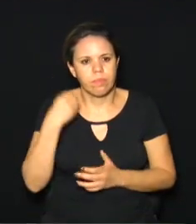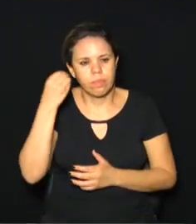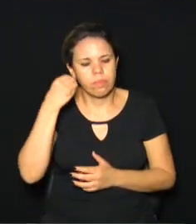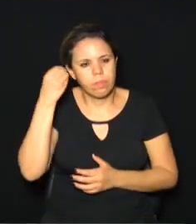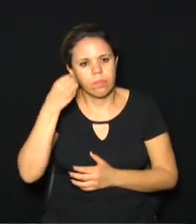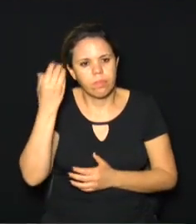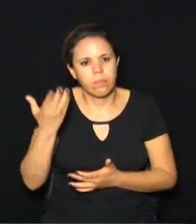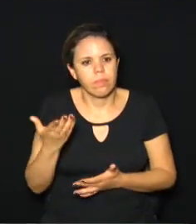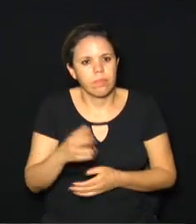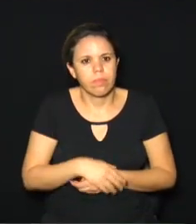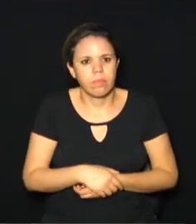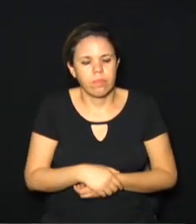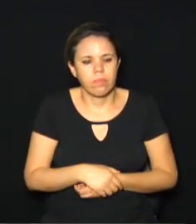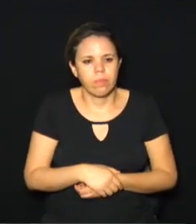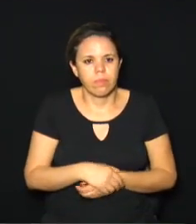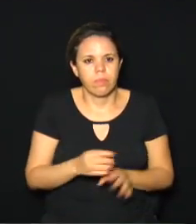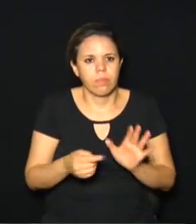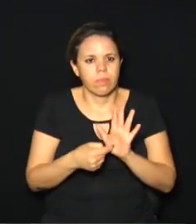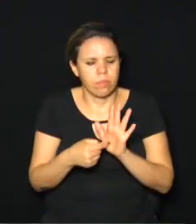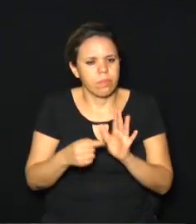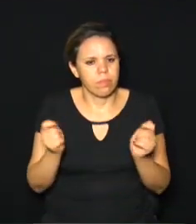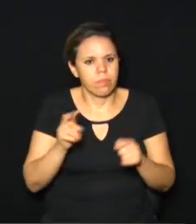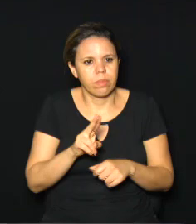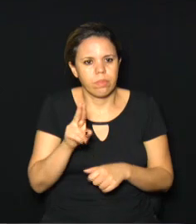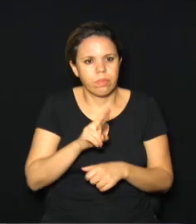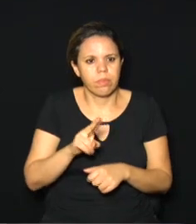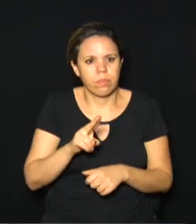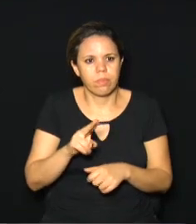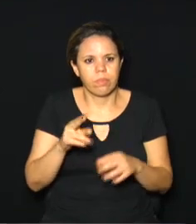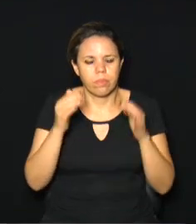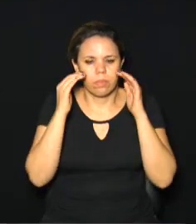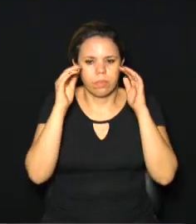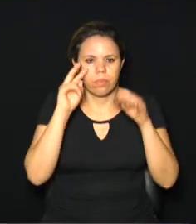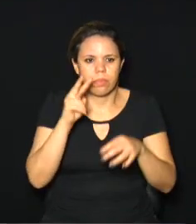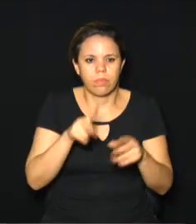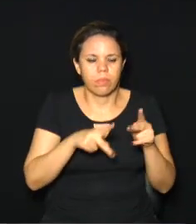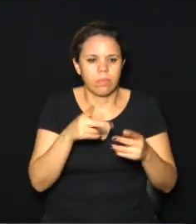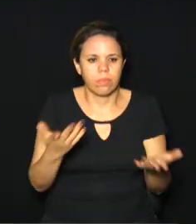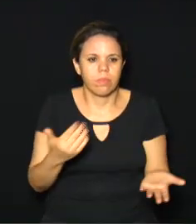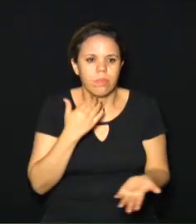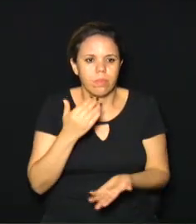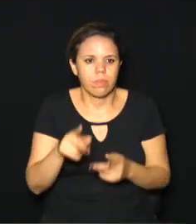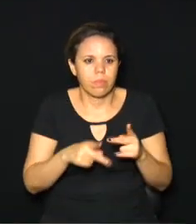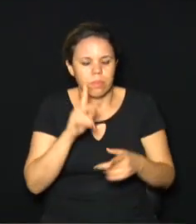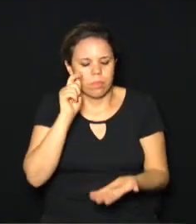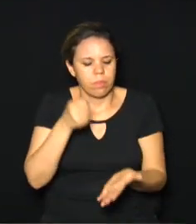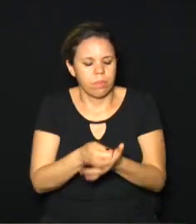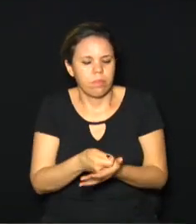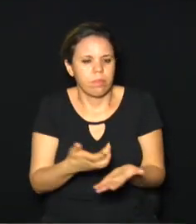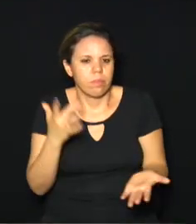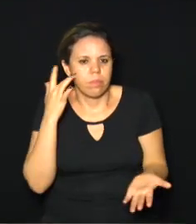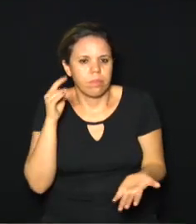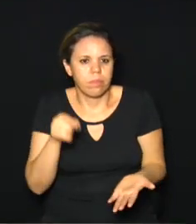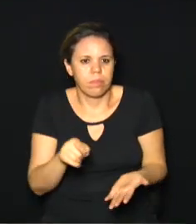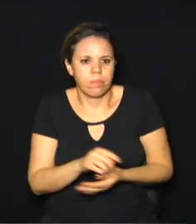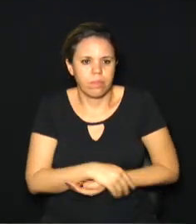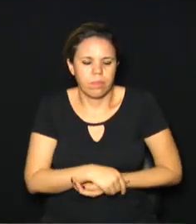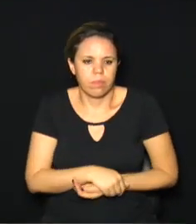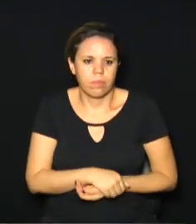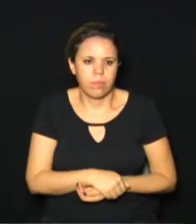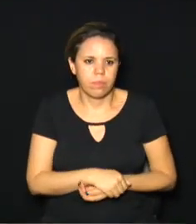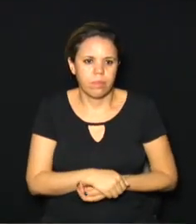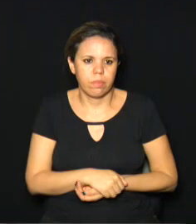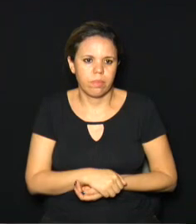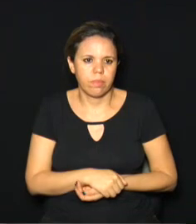experiência, né, nas mãos que a gente pode usar, mas tem que ouvir as pessoas. Não adianta uma pessoa tomar uma decisão e achar que aquilo